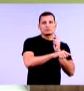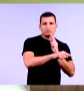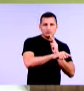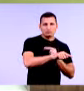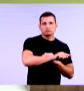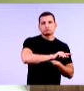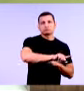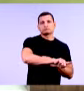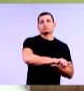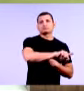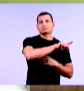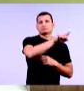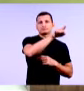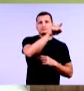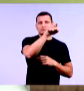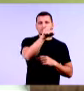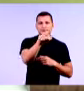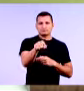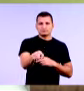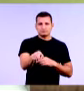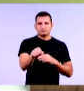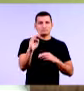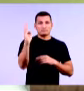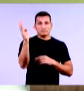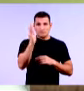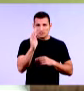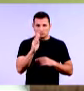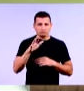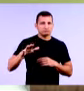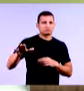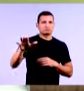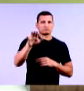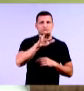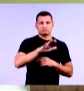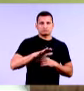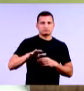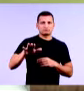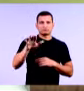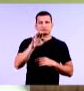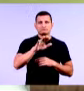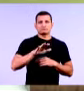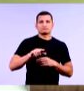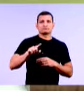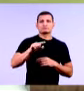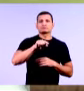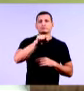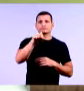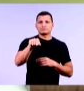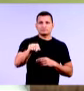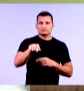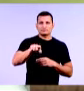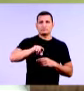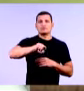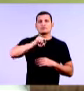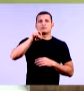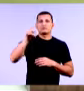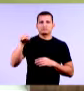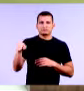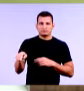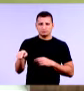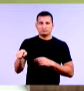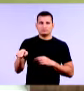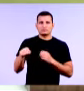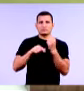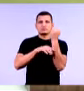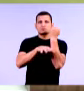para depois entrarmos na infraestrutura de rede do Brasil inteiro, e a partir dessa conexão nós entramos em contato com os servidores